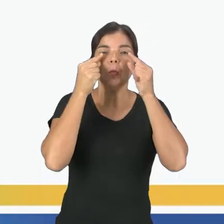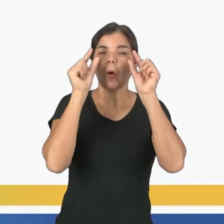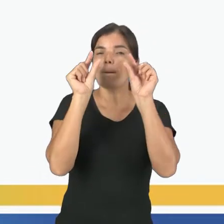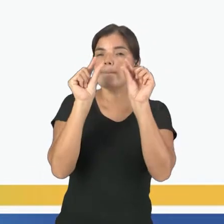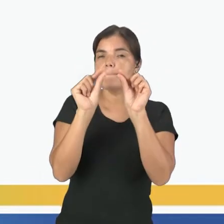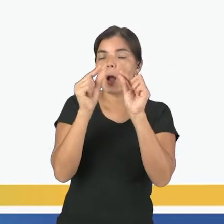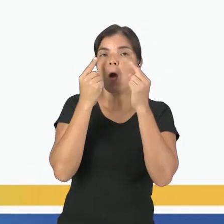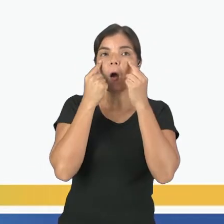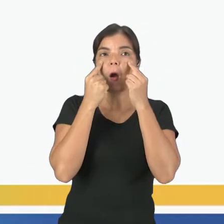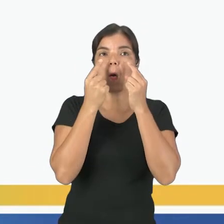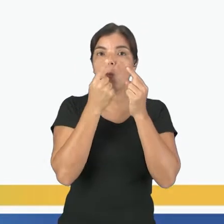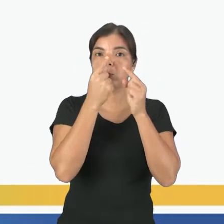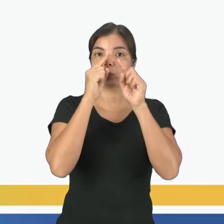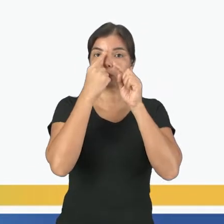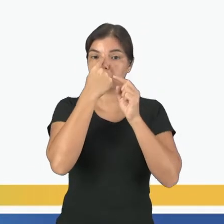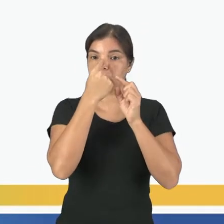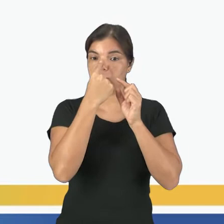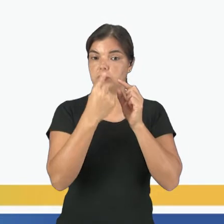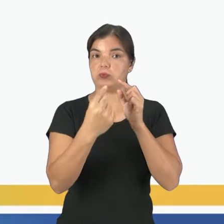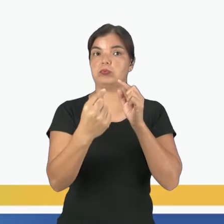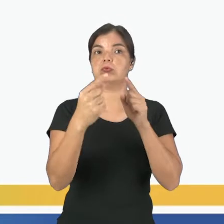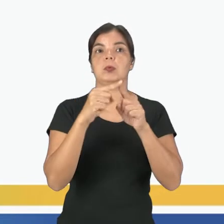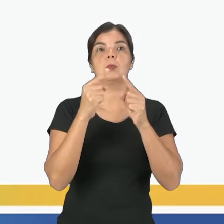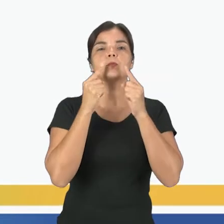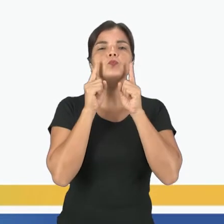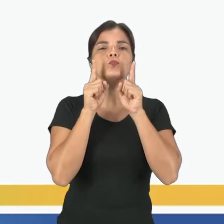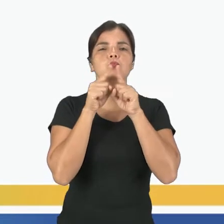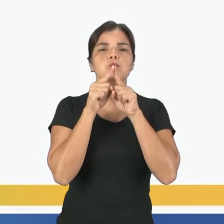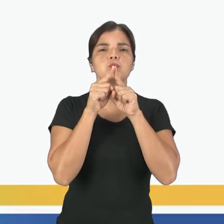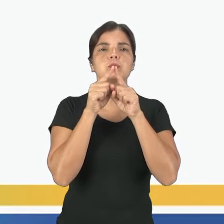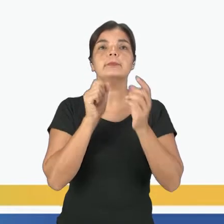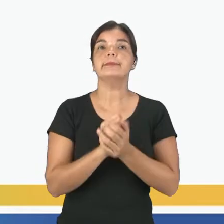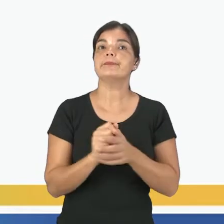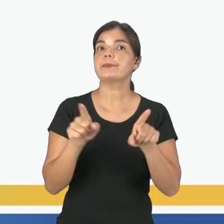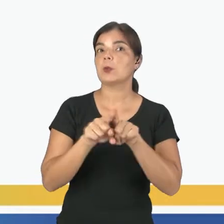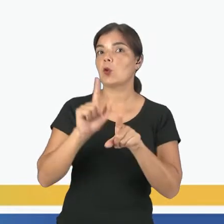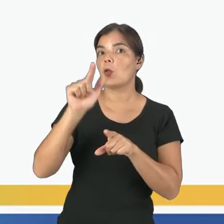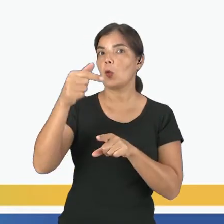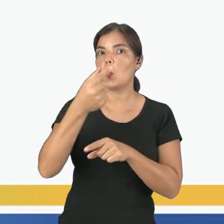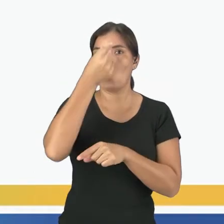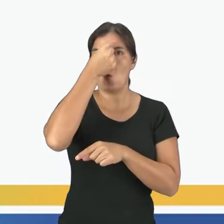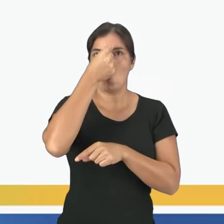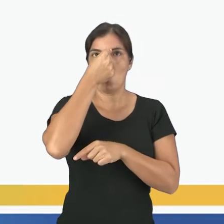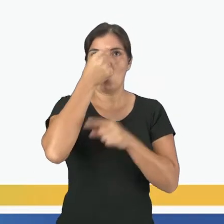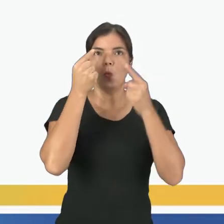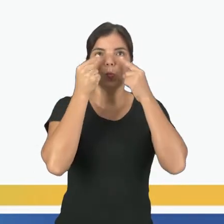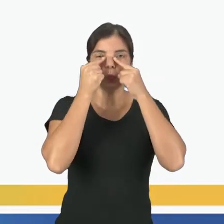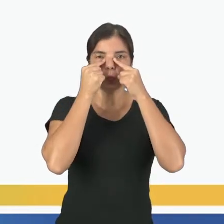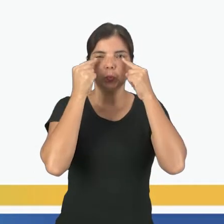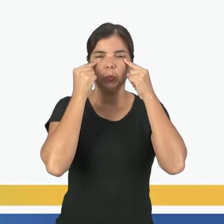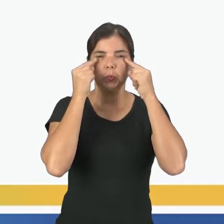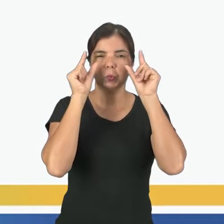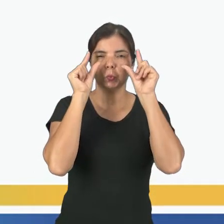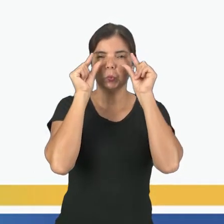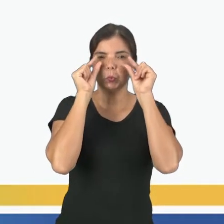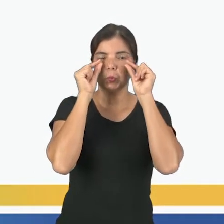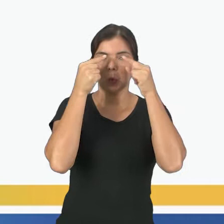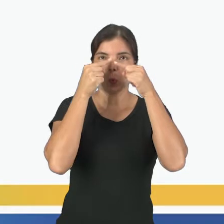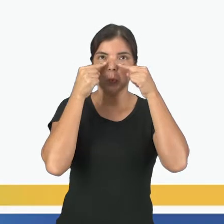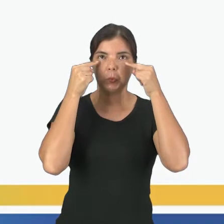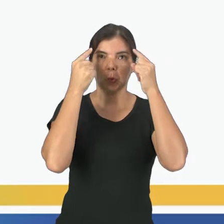bem pequenininhos, o nariz alongado, a boca também miúda. Já tem outros com os olhos e bocas